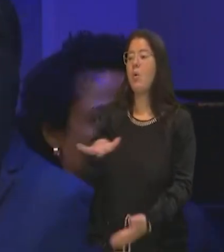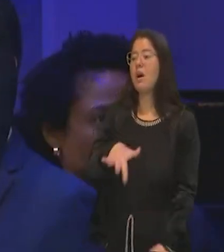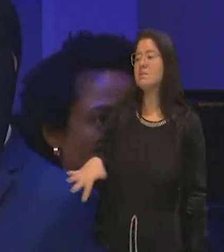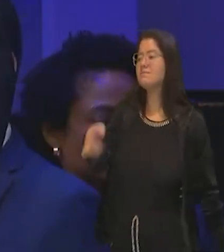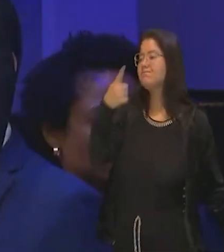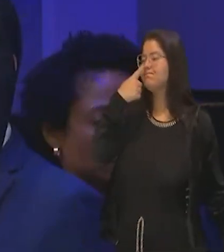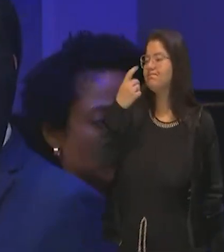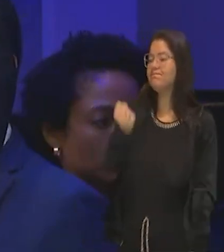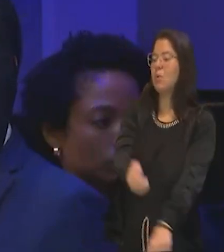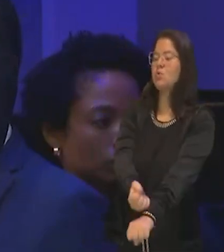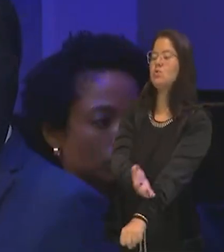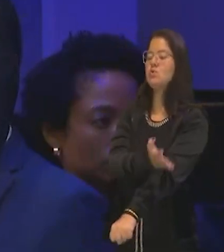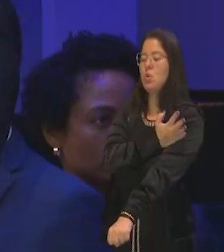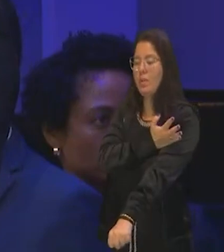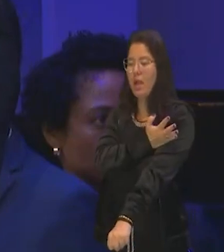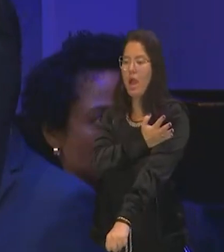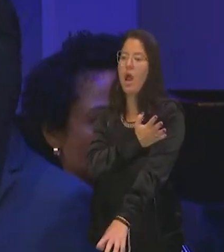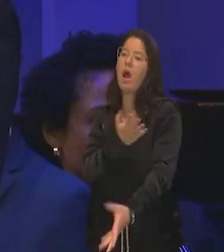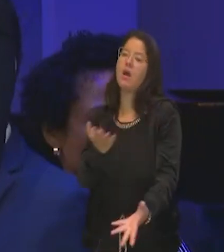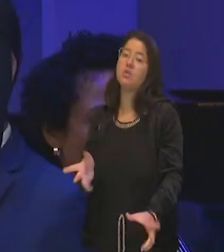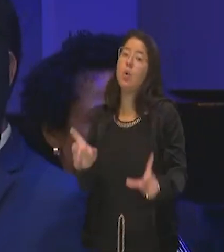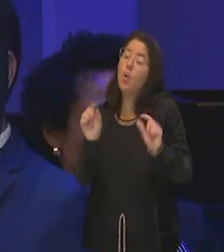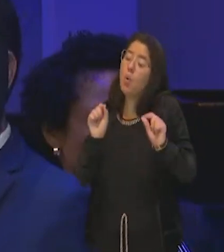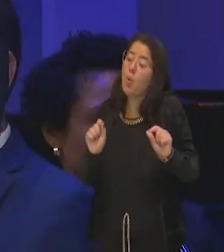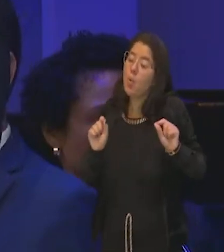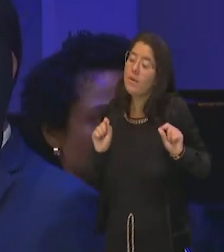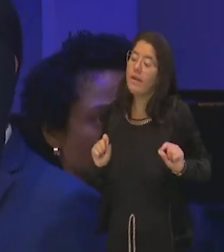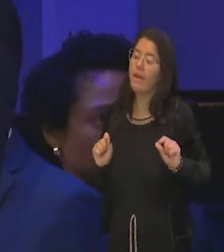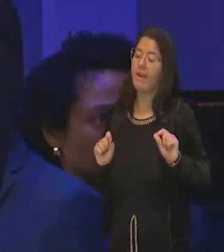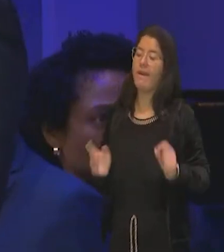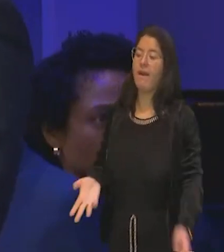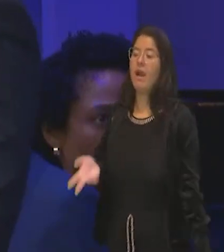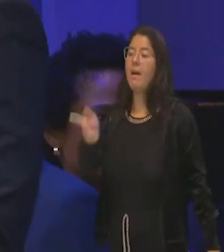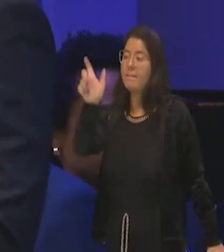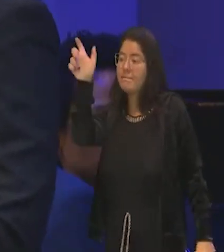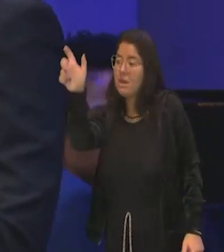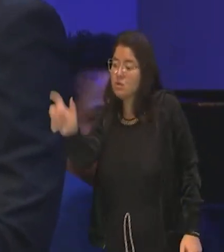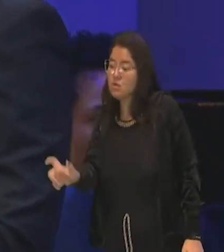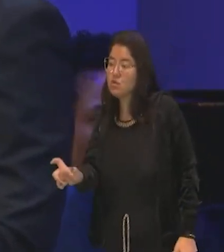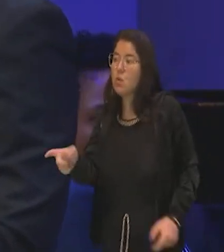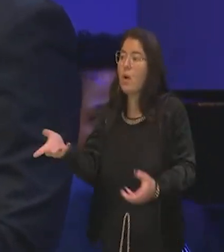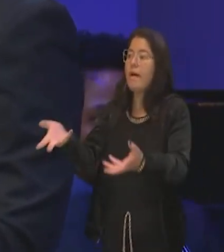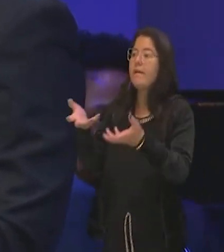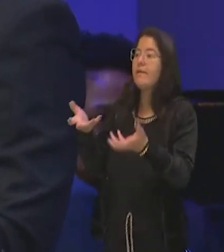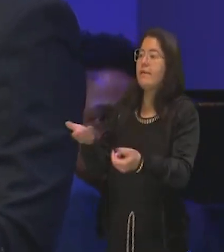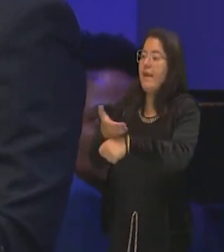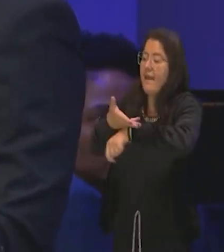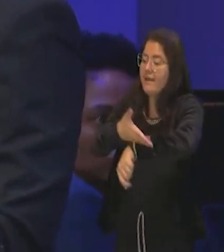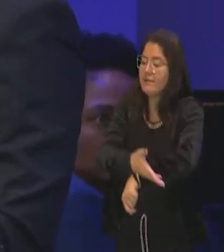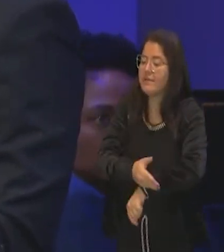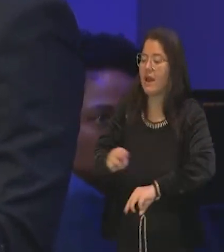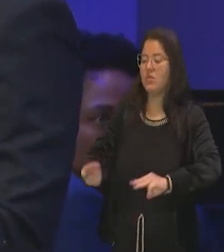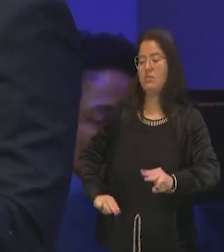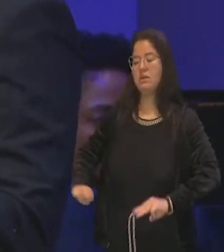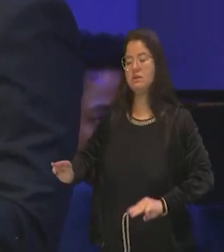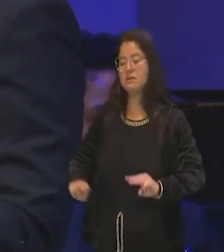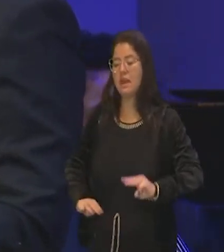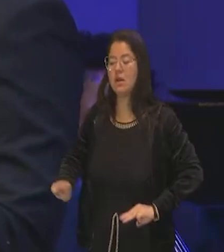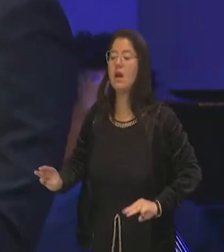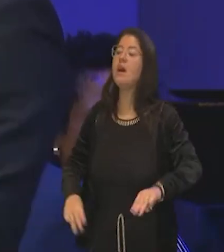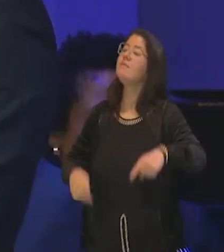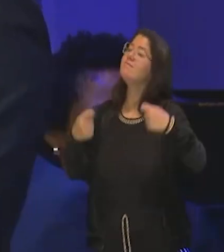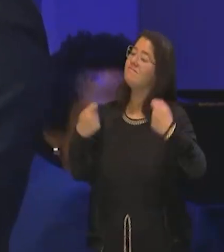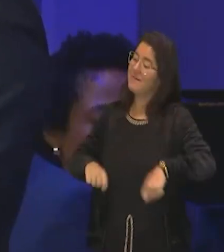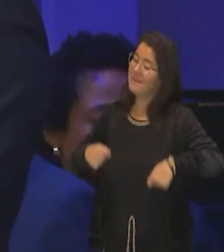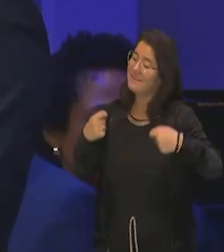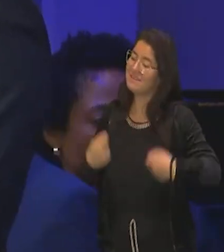afetivas, que o ministro que deseja o ministério seja